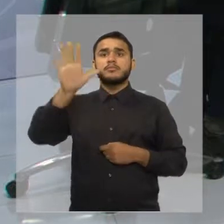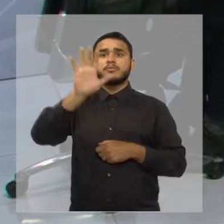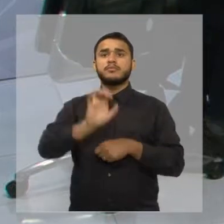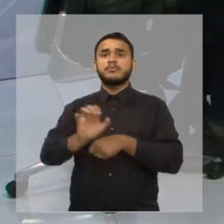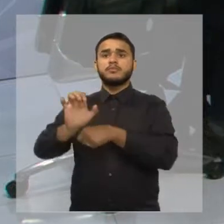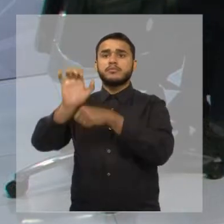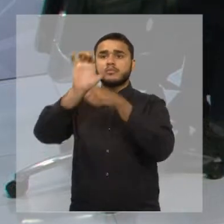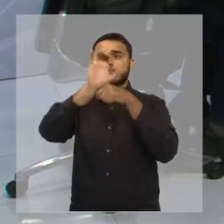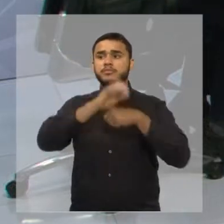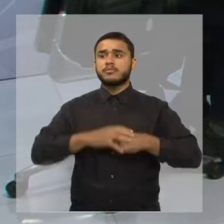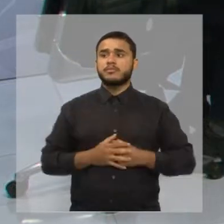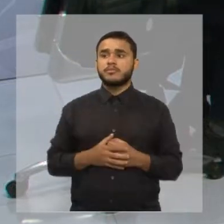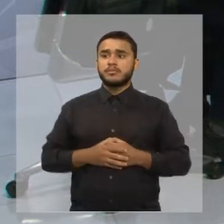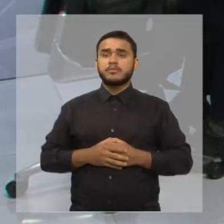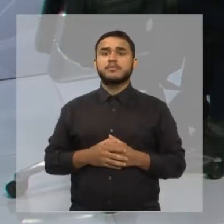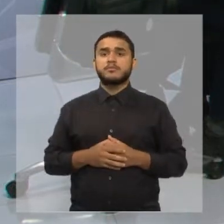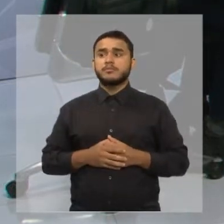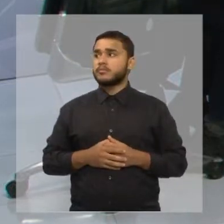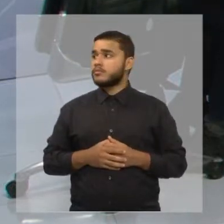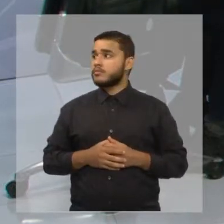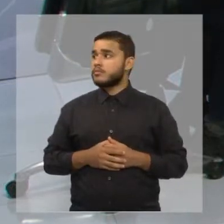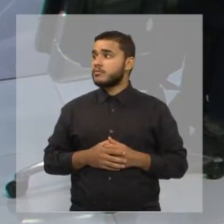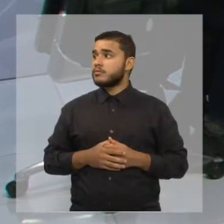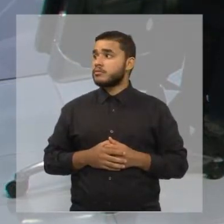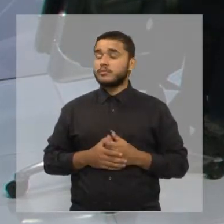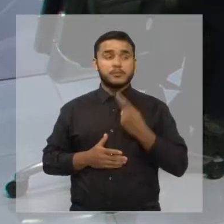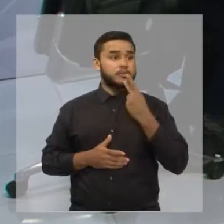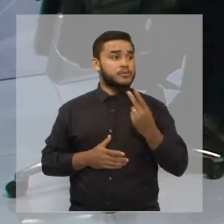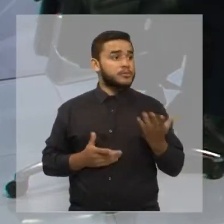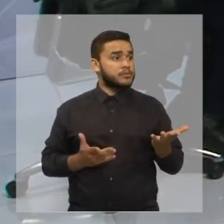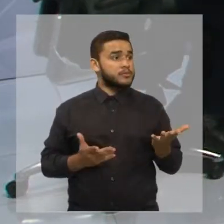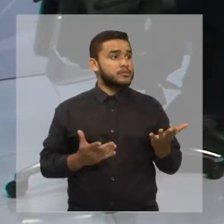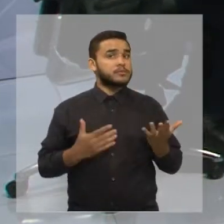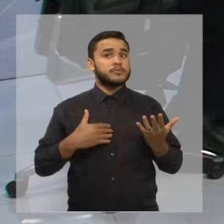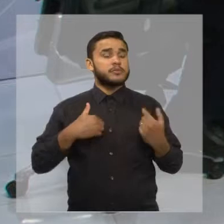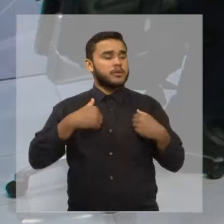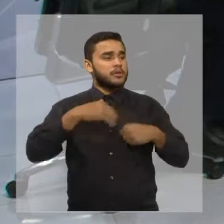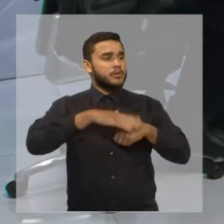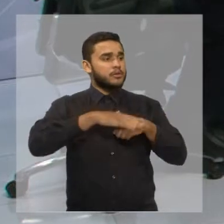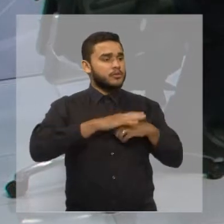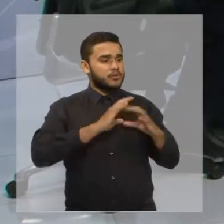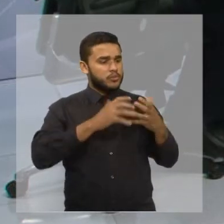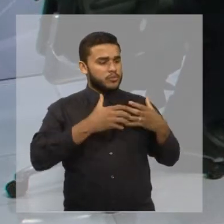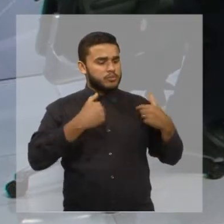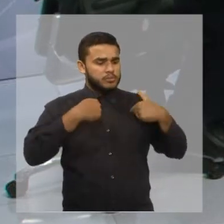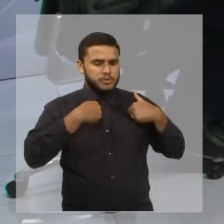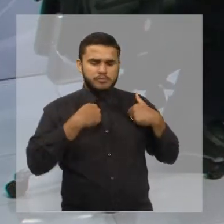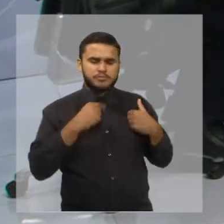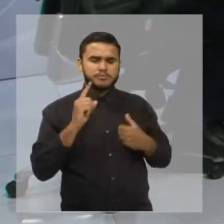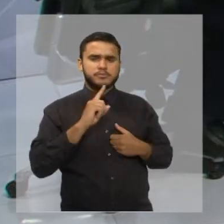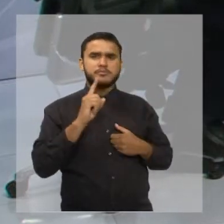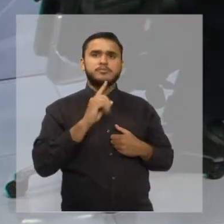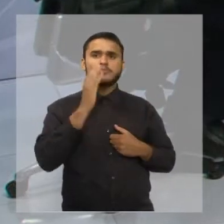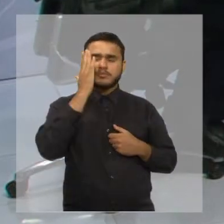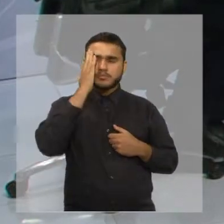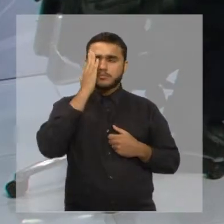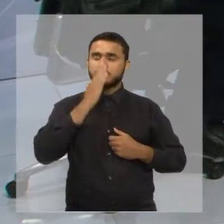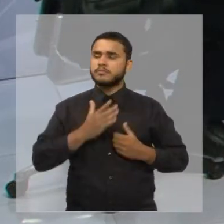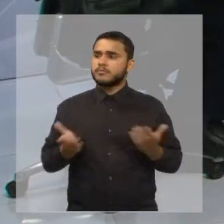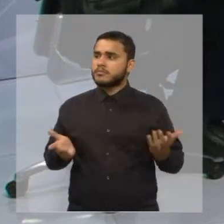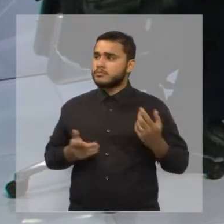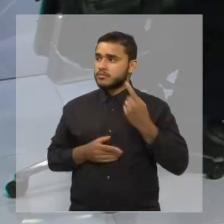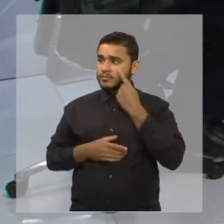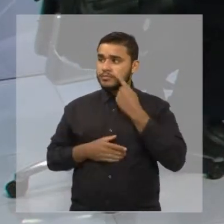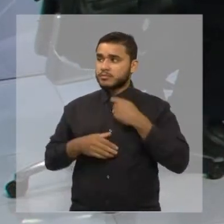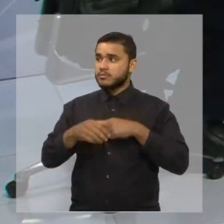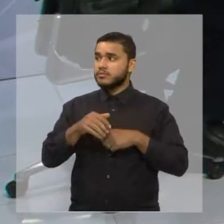anos de governo de vocês, o que é que houve, doutor Cláudio? Vocês, doutor Cláudio. Olha para o estado do Ceará que você está, que você percebe o que